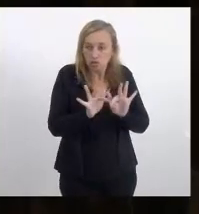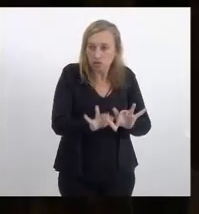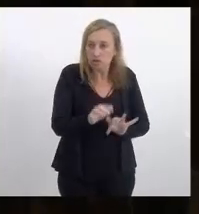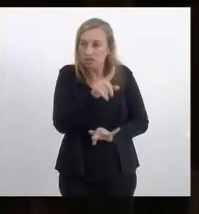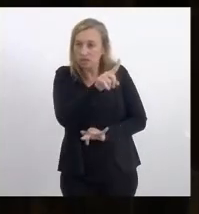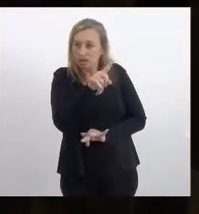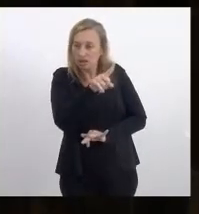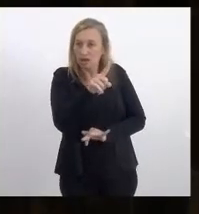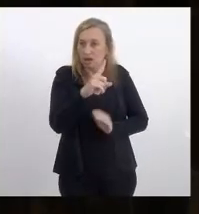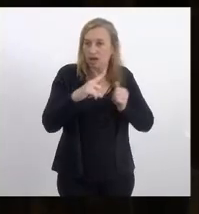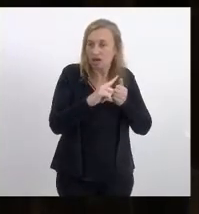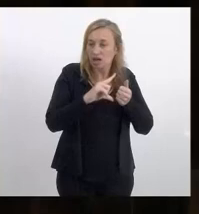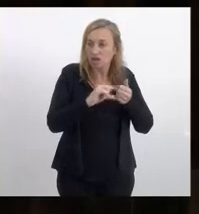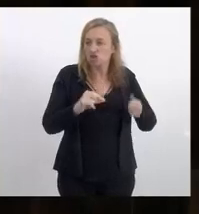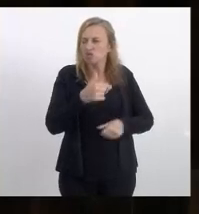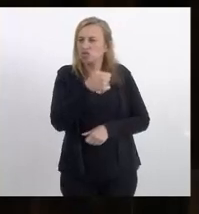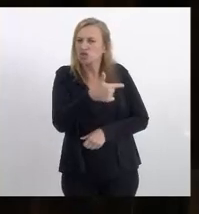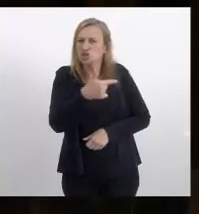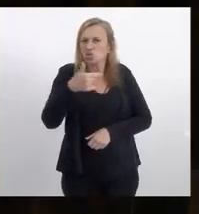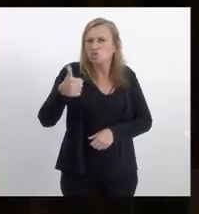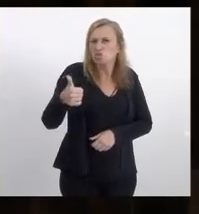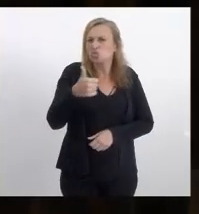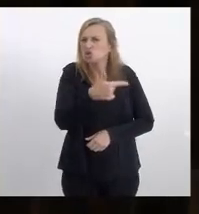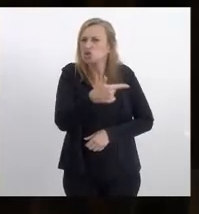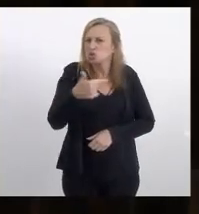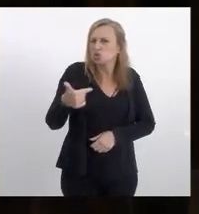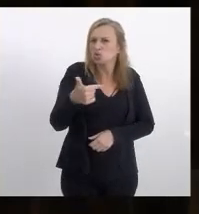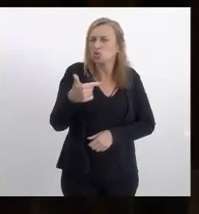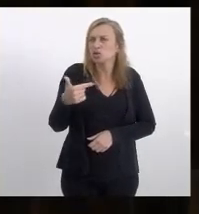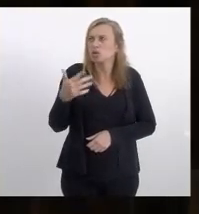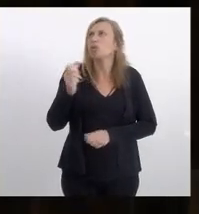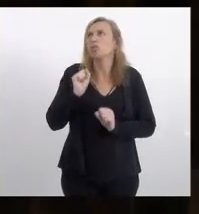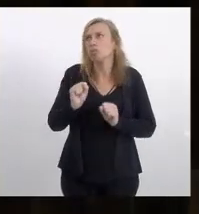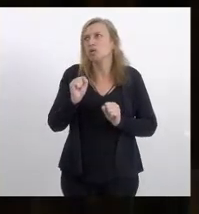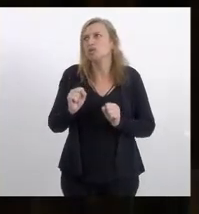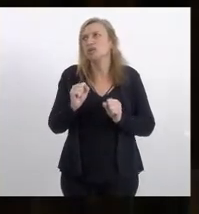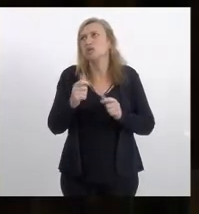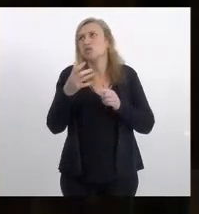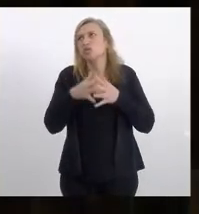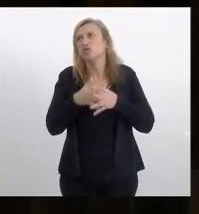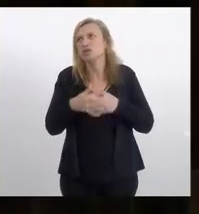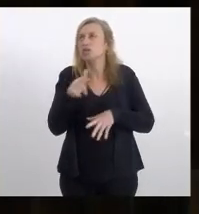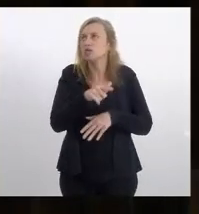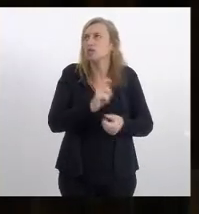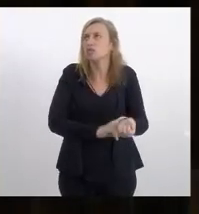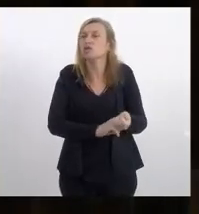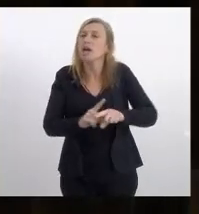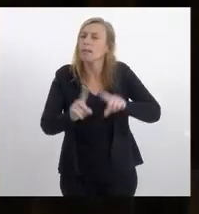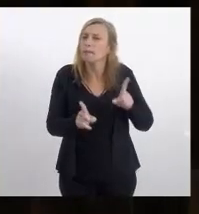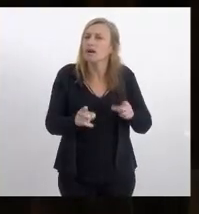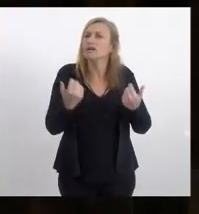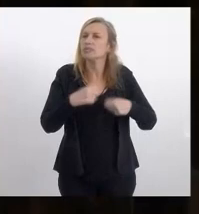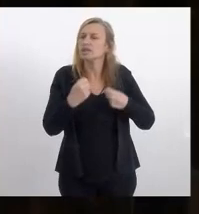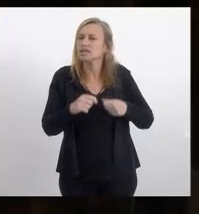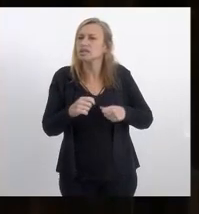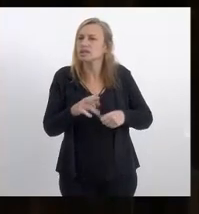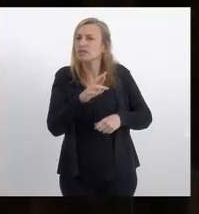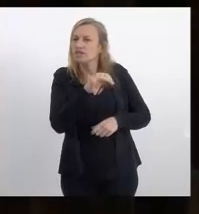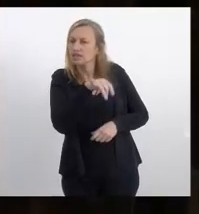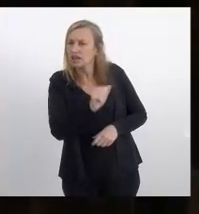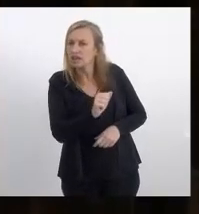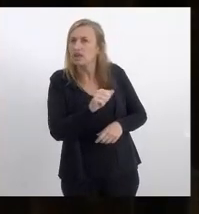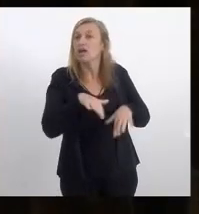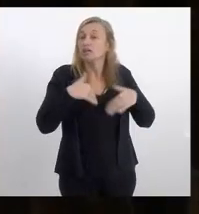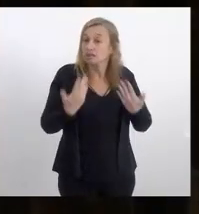finalzinho lá Salvo engano artigo 21 o artigo 22 posso aqui me enganando aqui pelo nervoso mais deveria ser referi bom